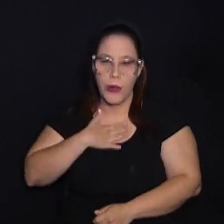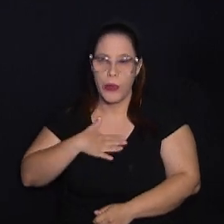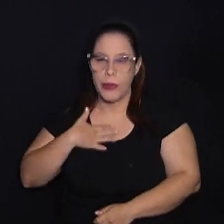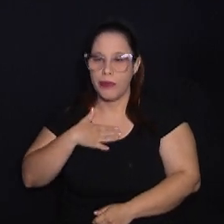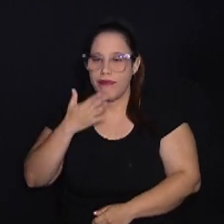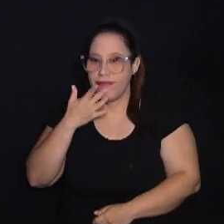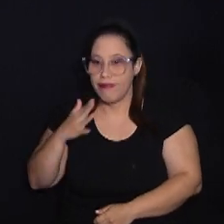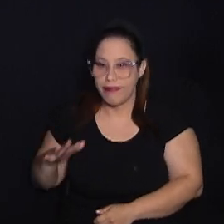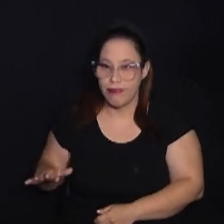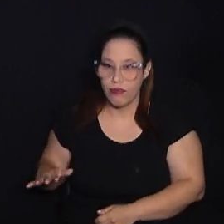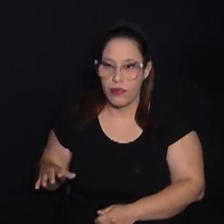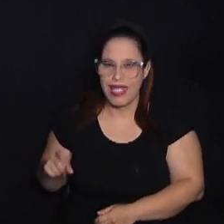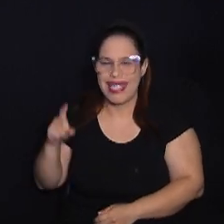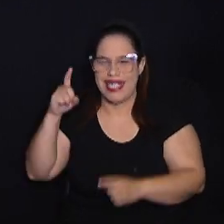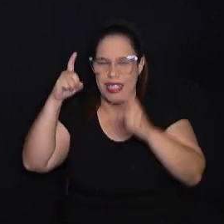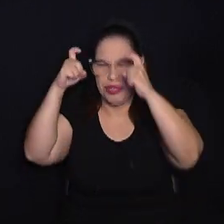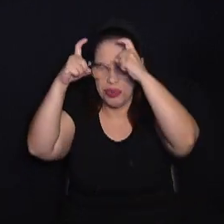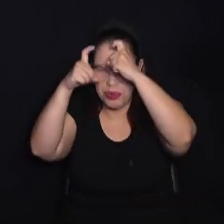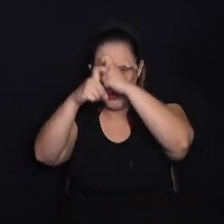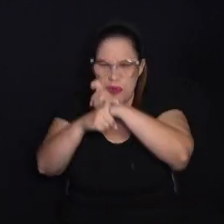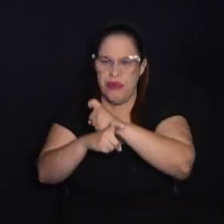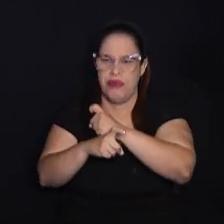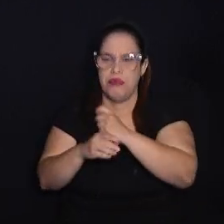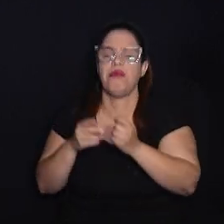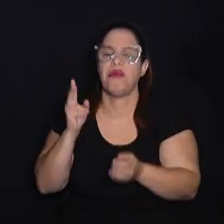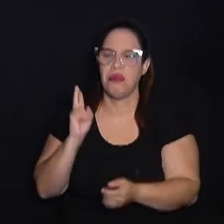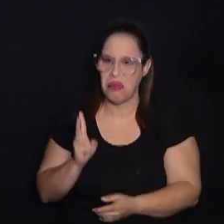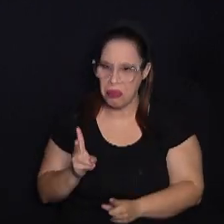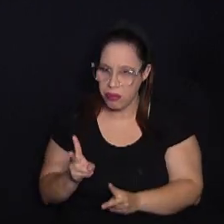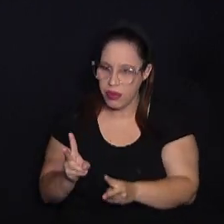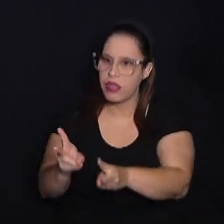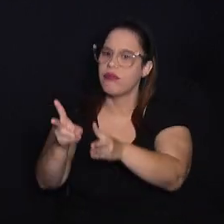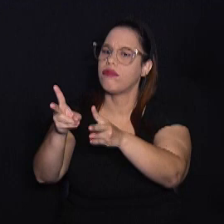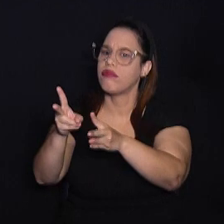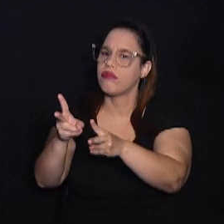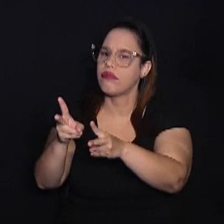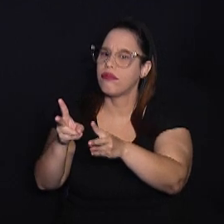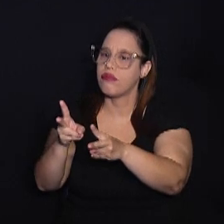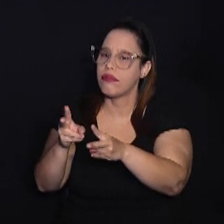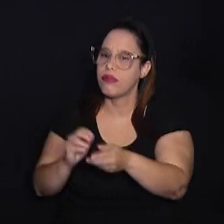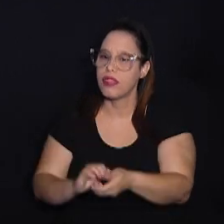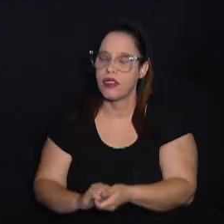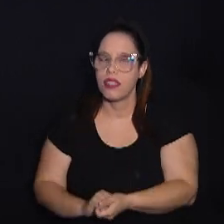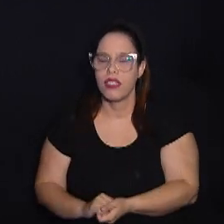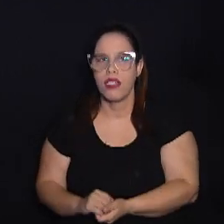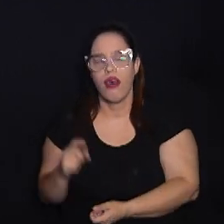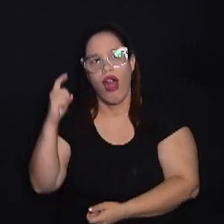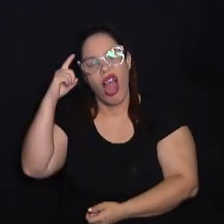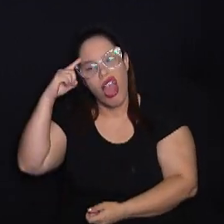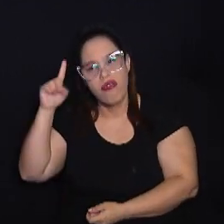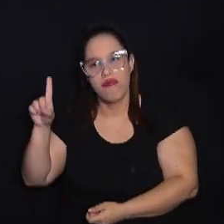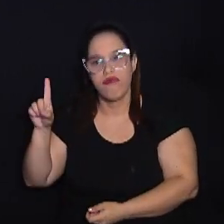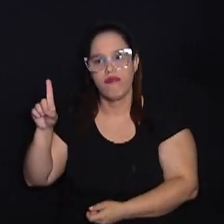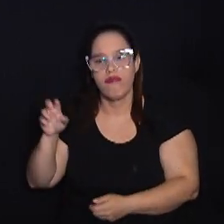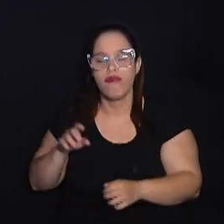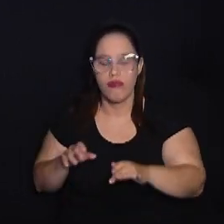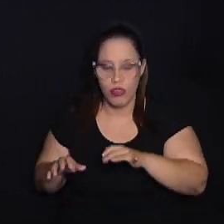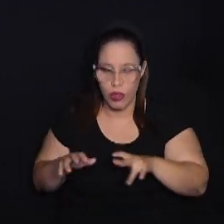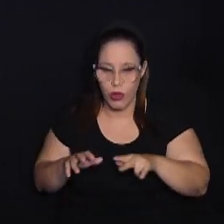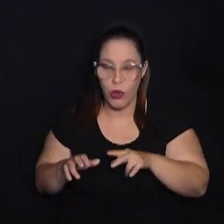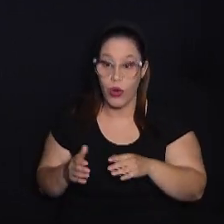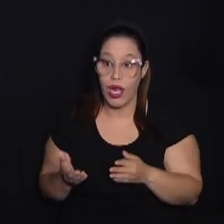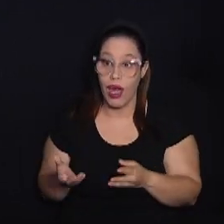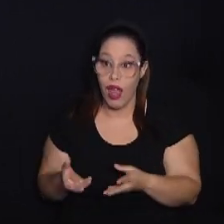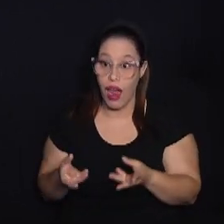Confesso que está difícil, mas sigo em frente, como sempre. E caso um dia consiga tocar algo,